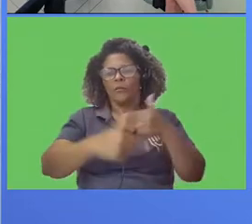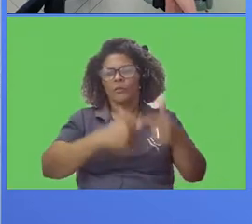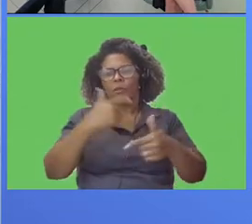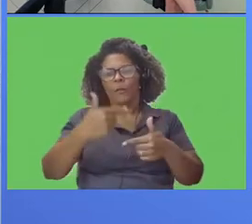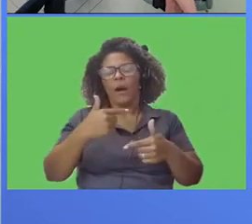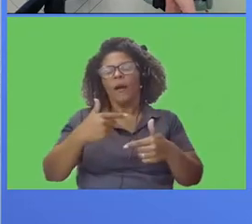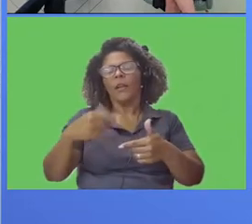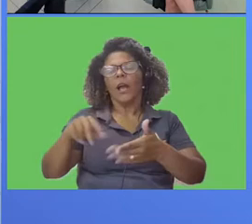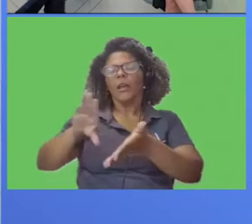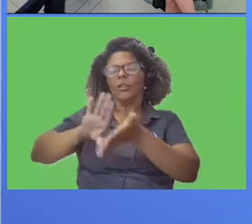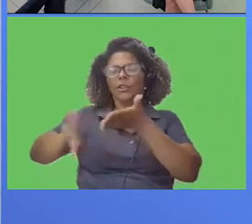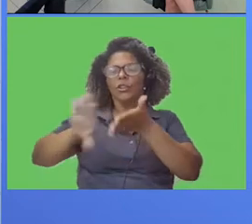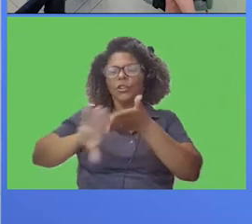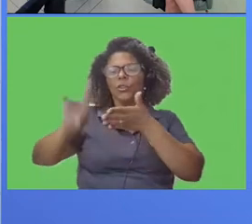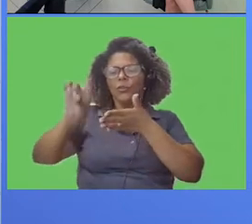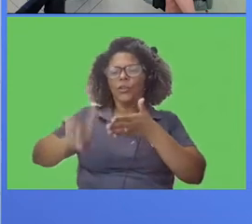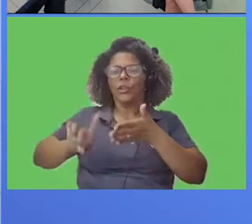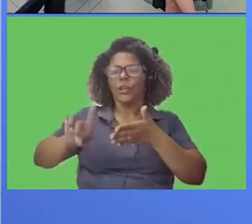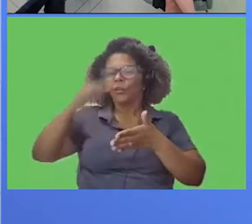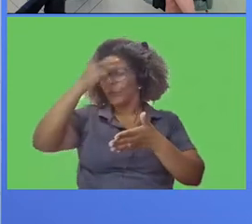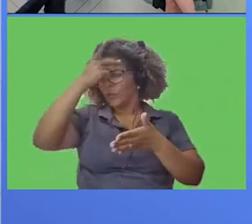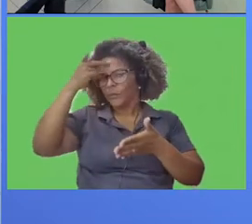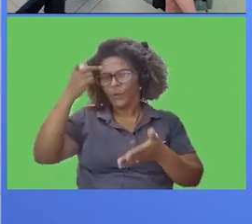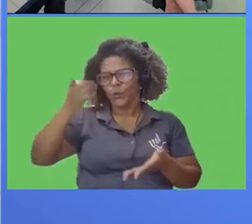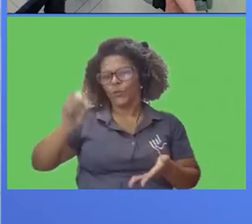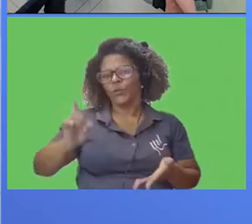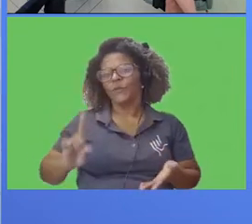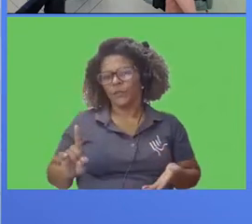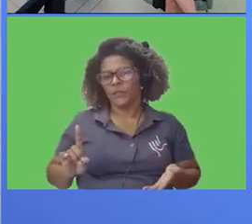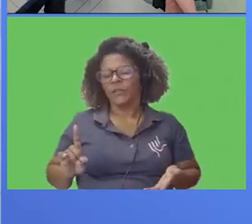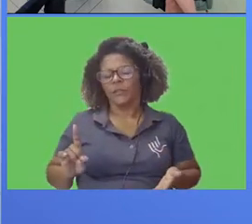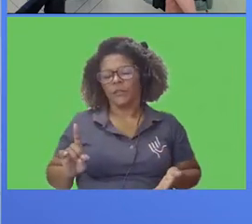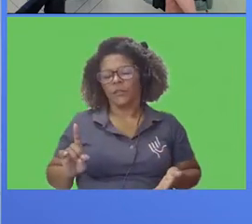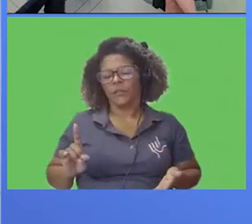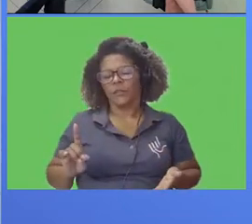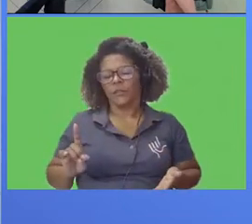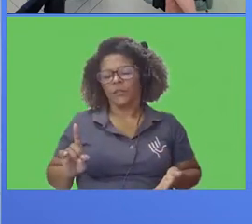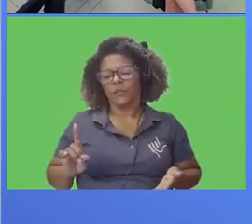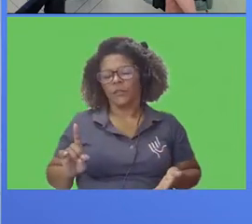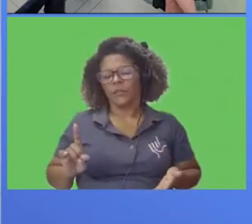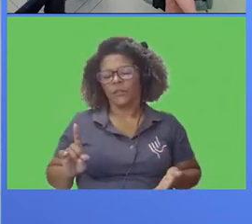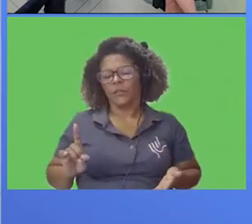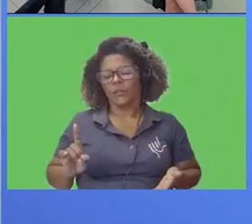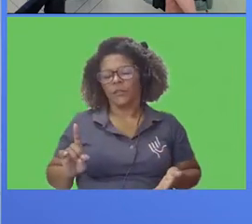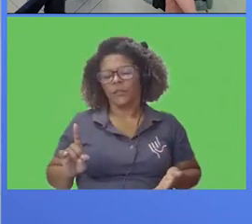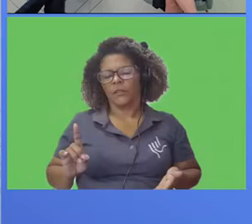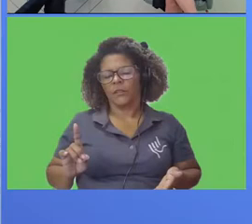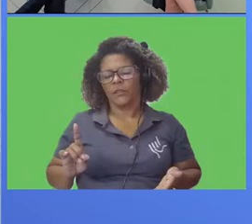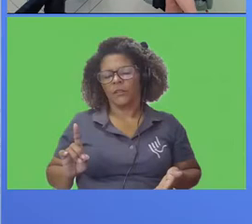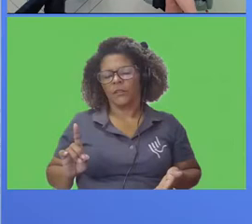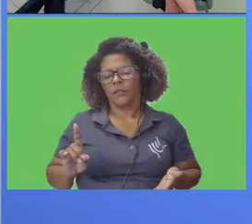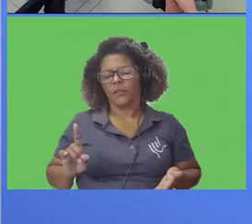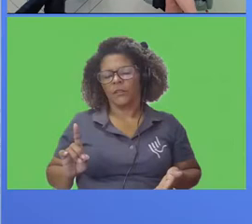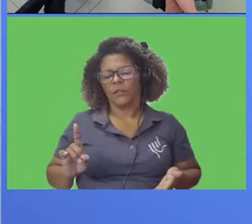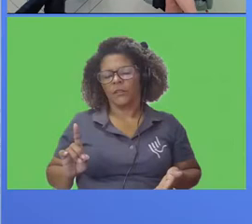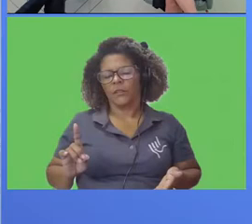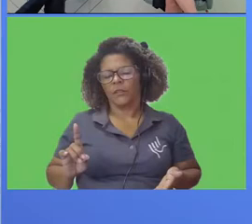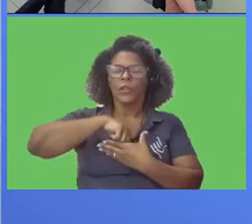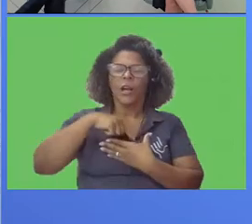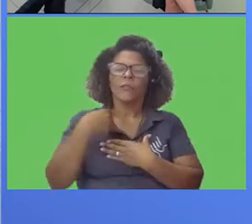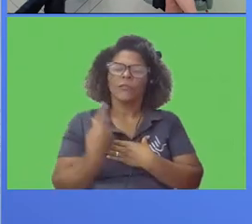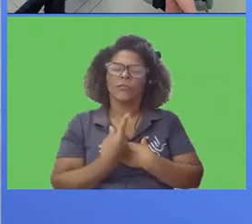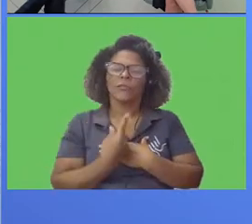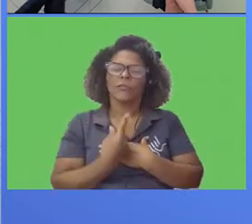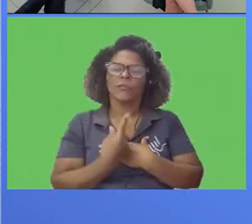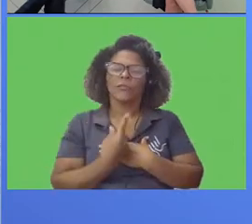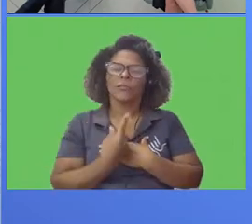sujeição, do processo de constituição aqui da individualidade dos sujeitos, e a gente precisa questionar todos esses pontos.